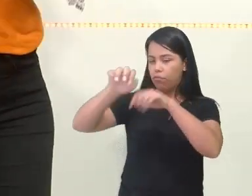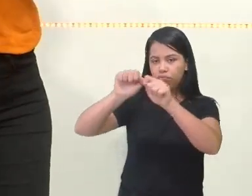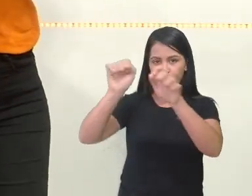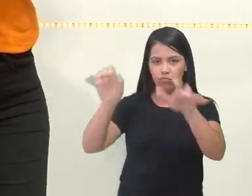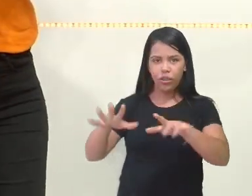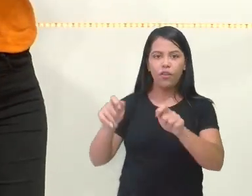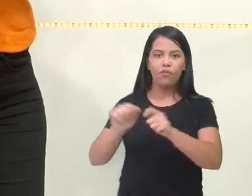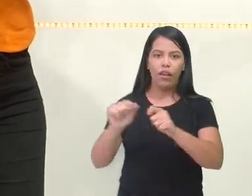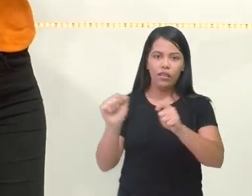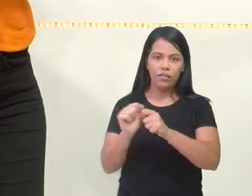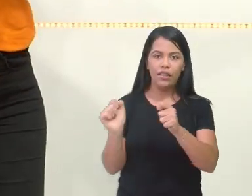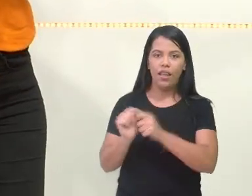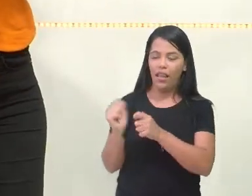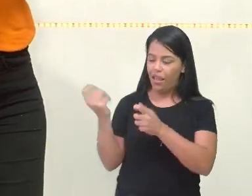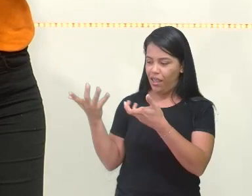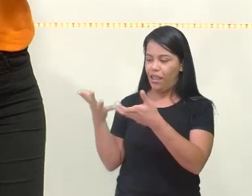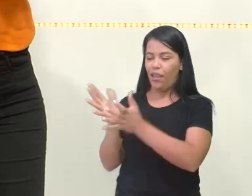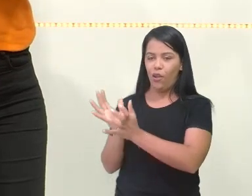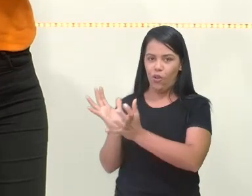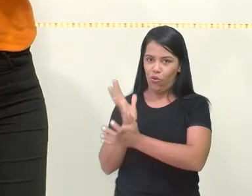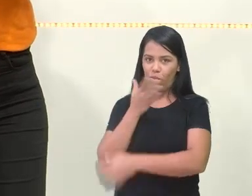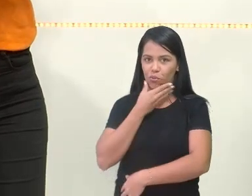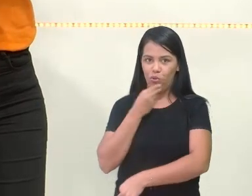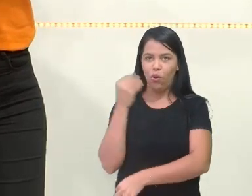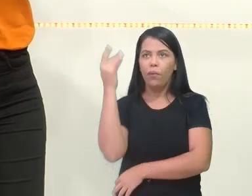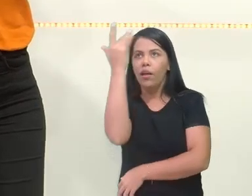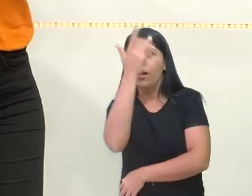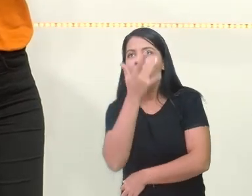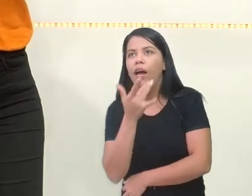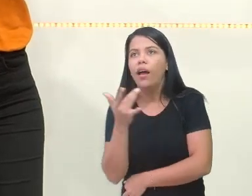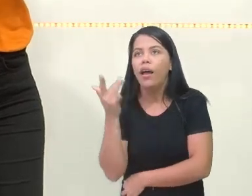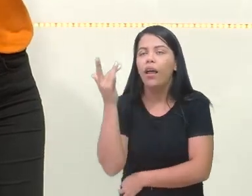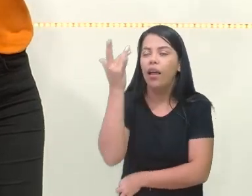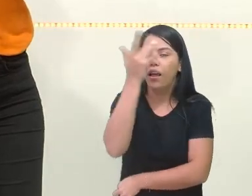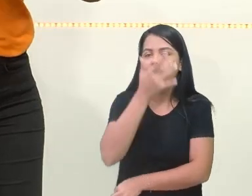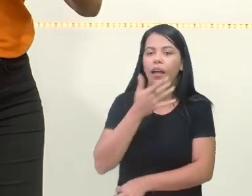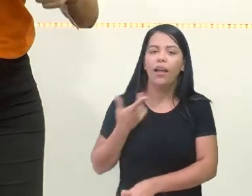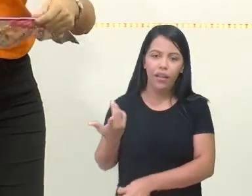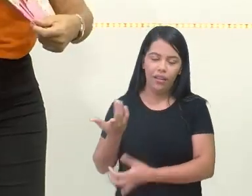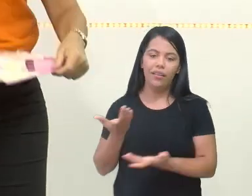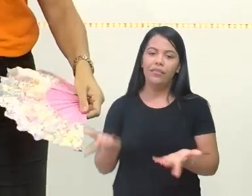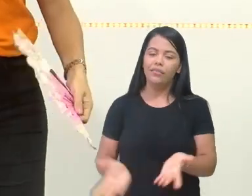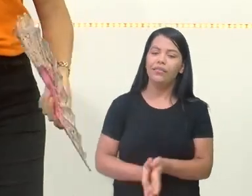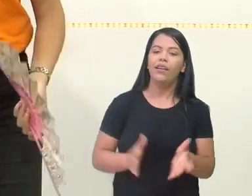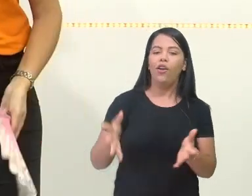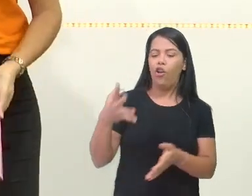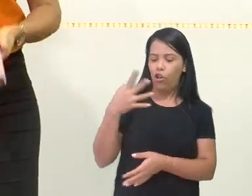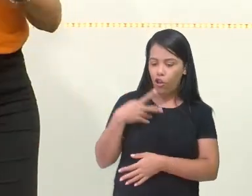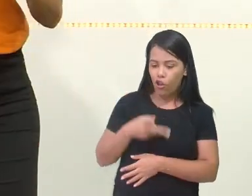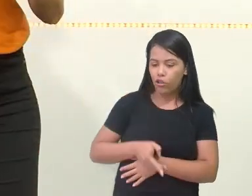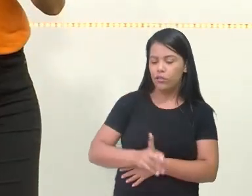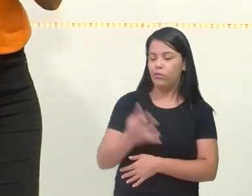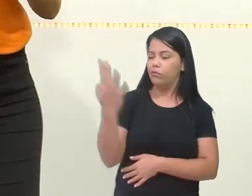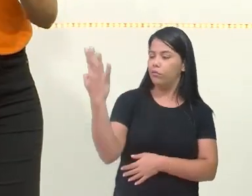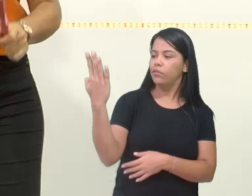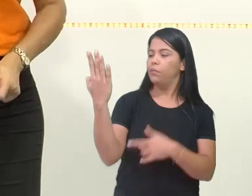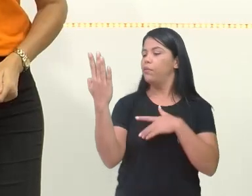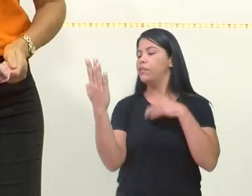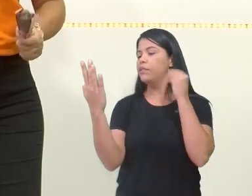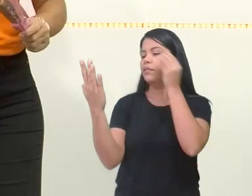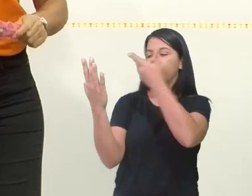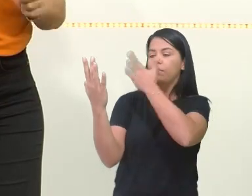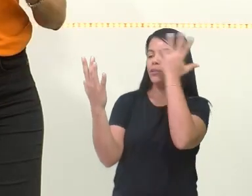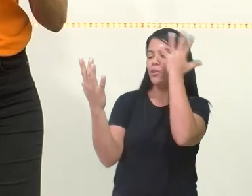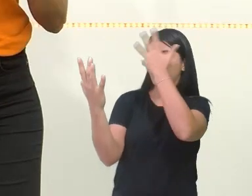cabelos, e aí elas se olham no leque, para ver se estão bonitas. E continuam se abanando. E aí ele não se chama